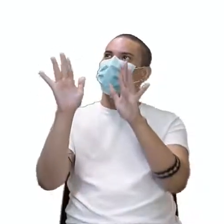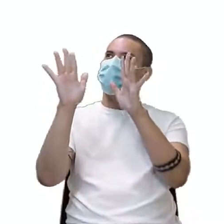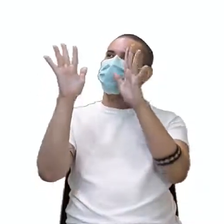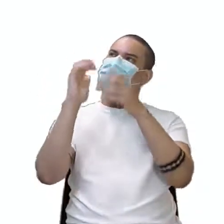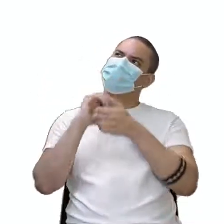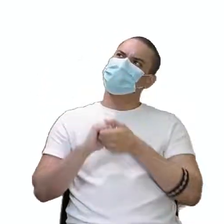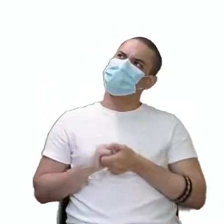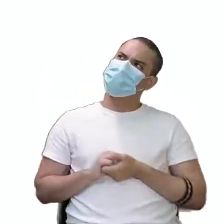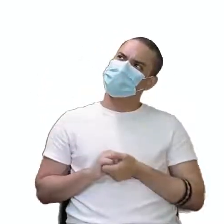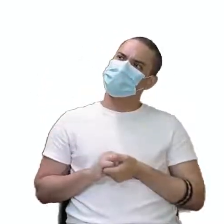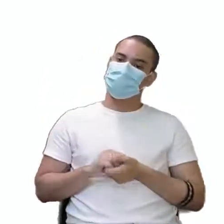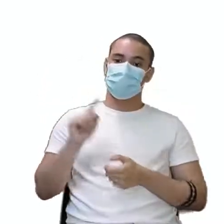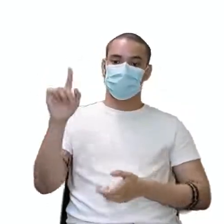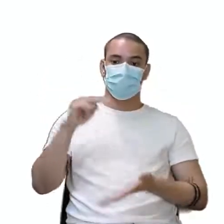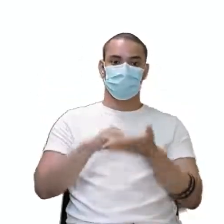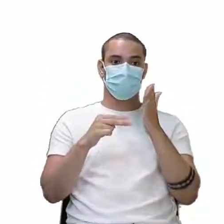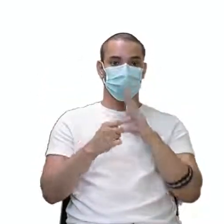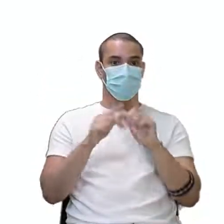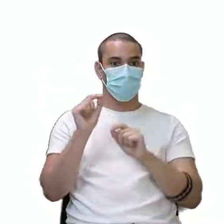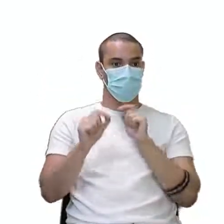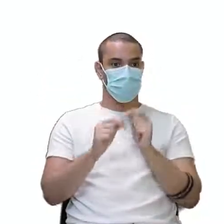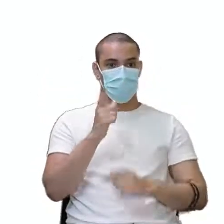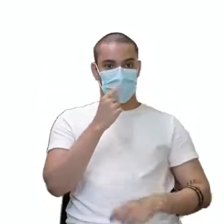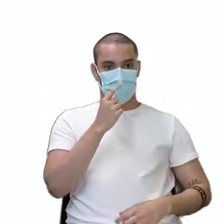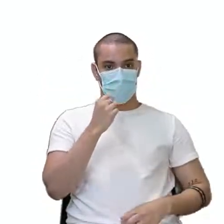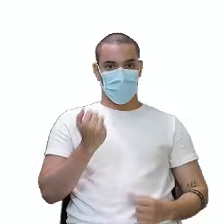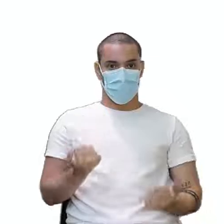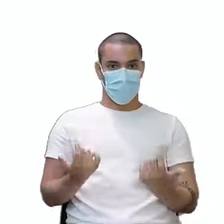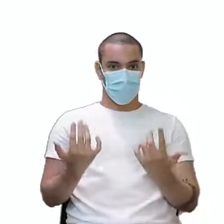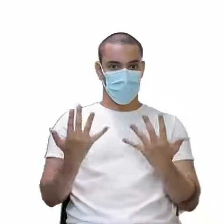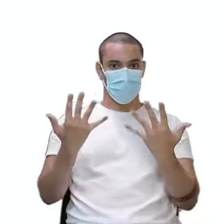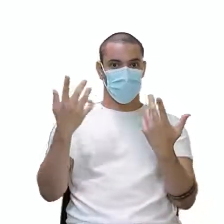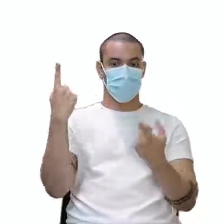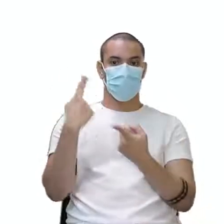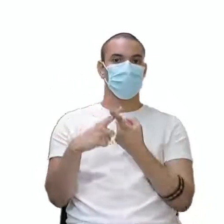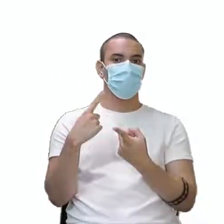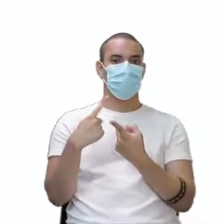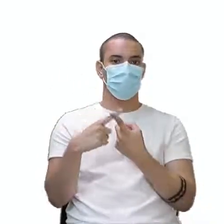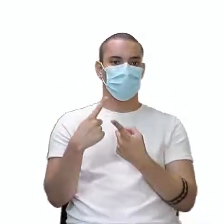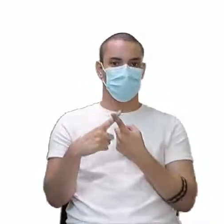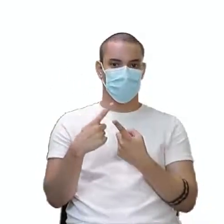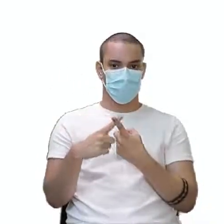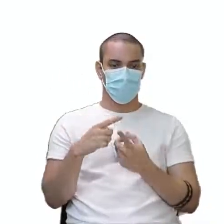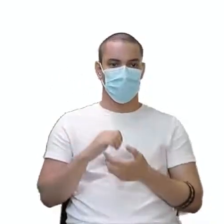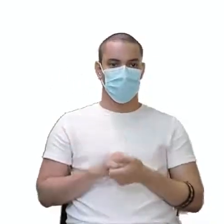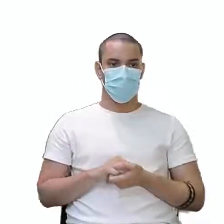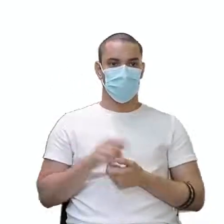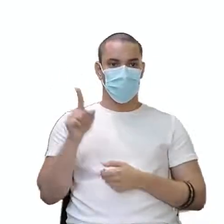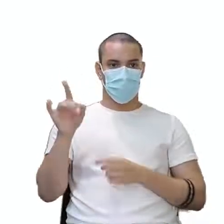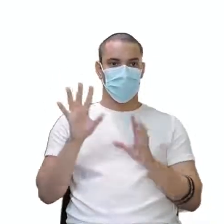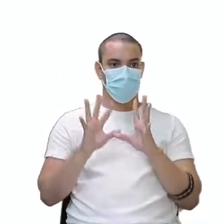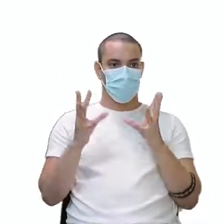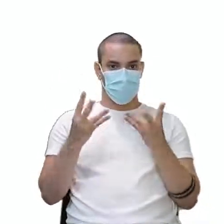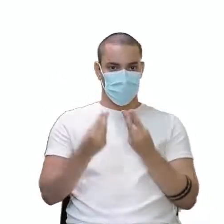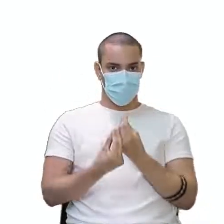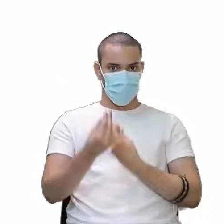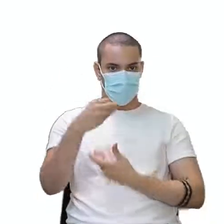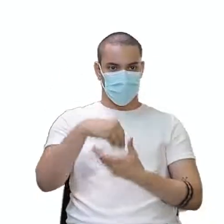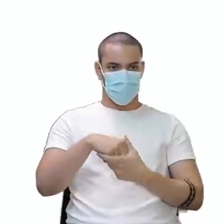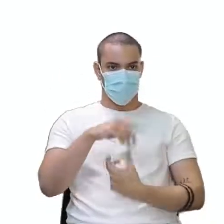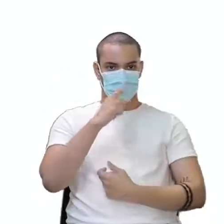Parece fumaça. Na verdade, a água está evaporando. Por causa de quê? Porque essas moléculas da água, elas